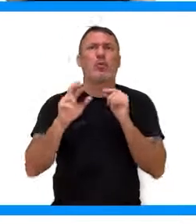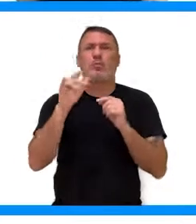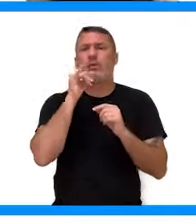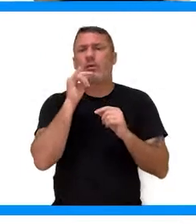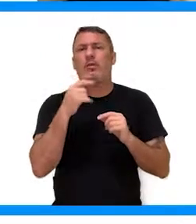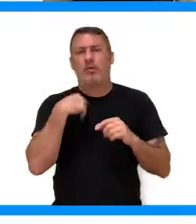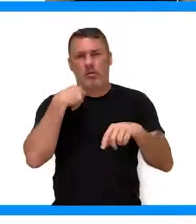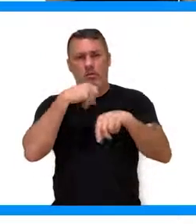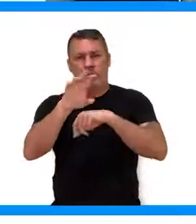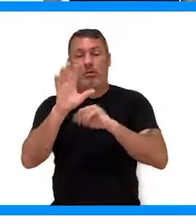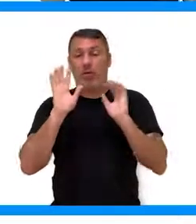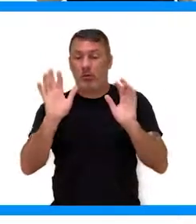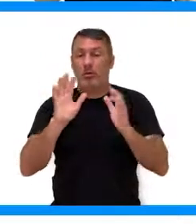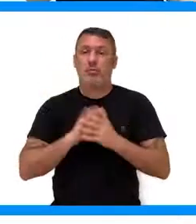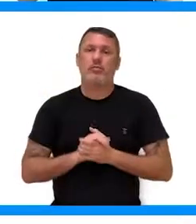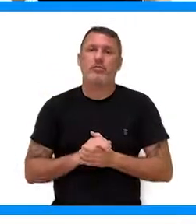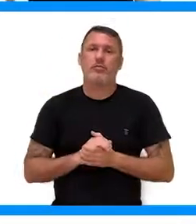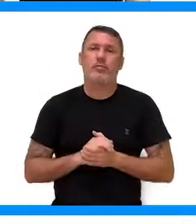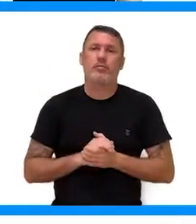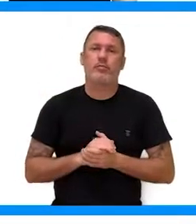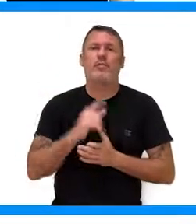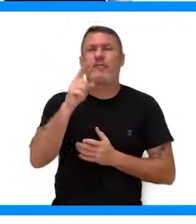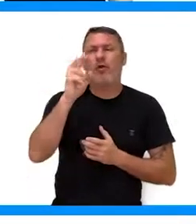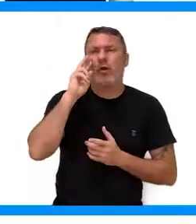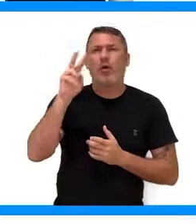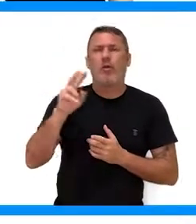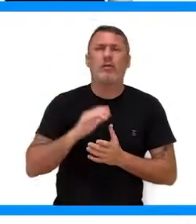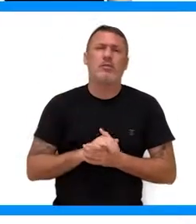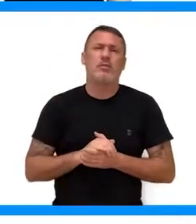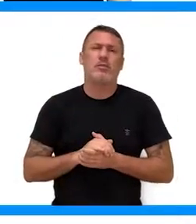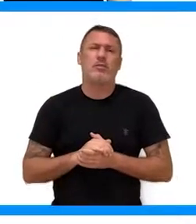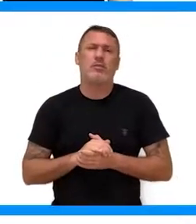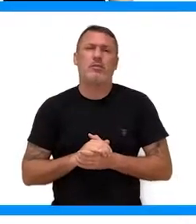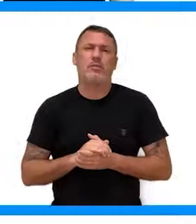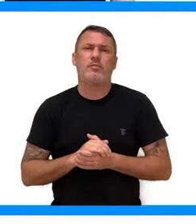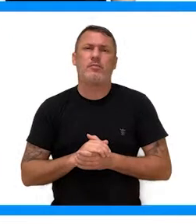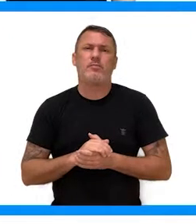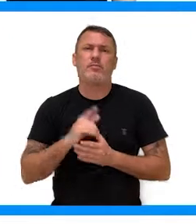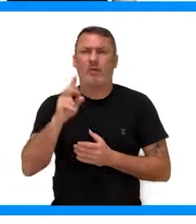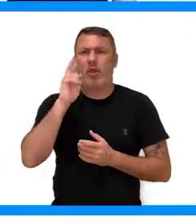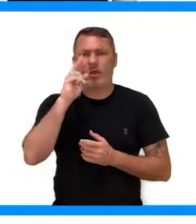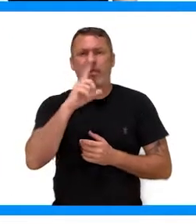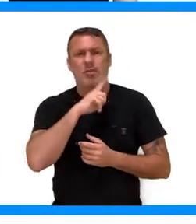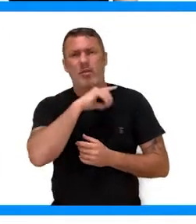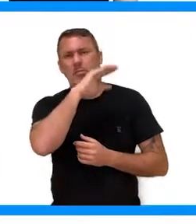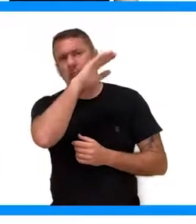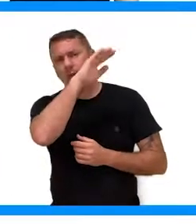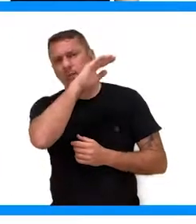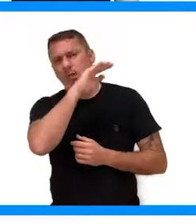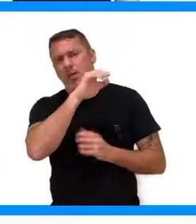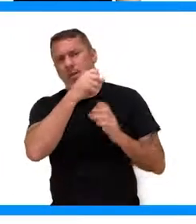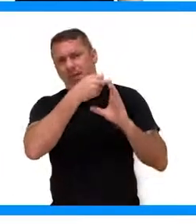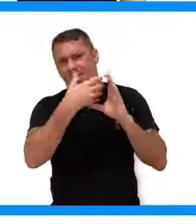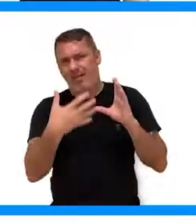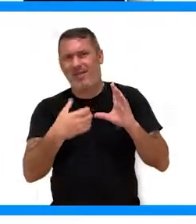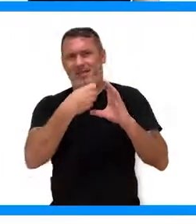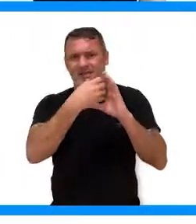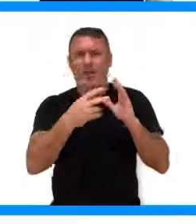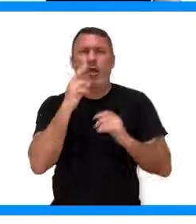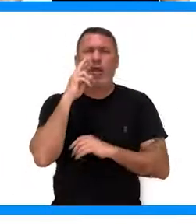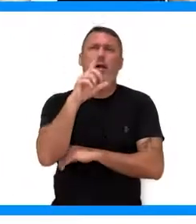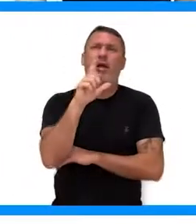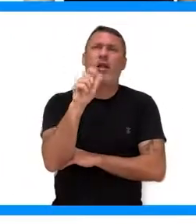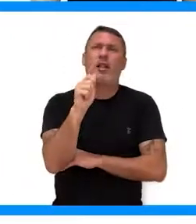até hoje, quando eu falo isso. Quando você olha para todos esses tópicos, essas